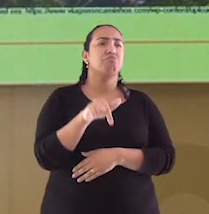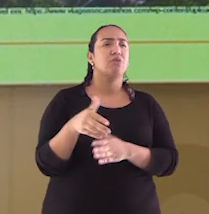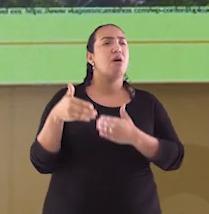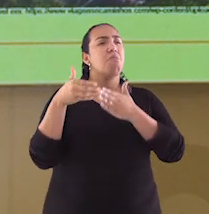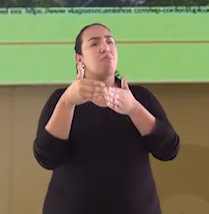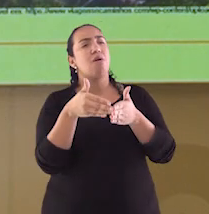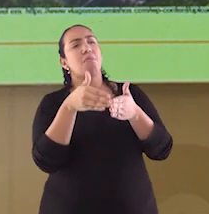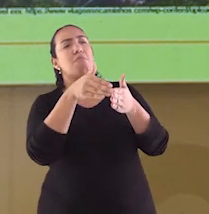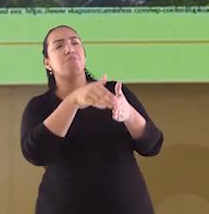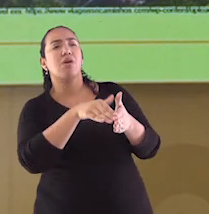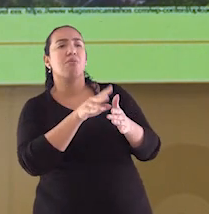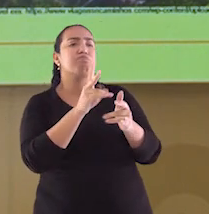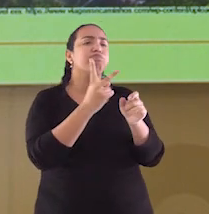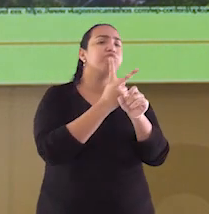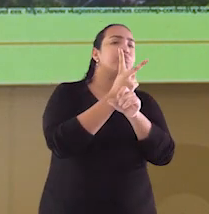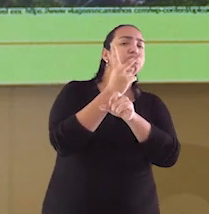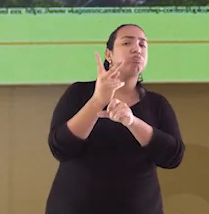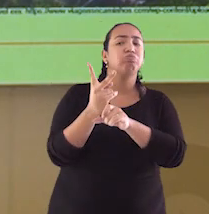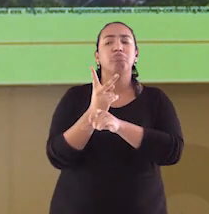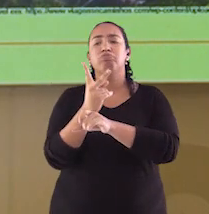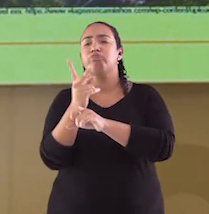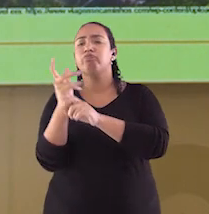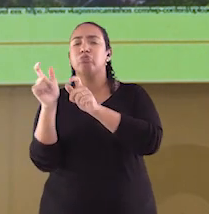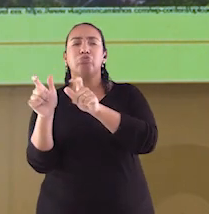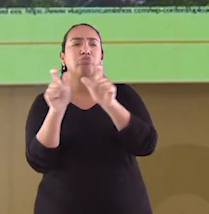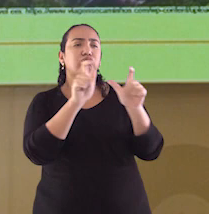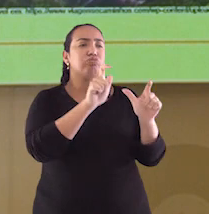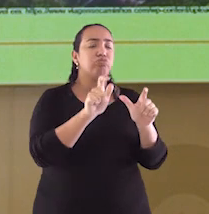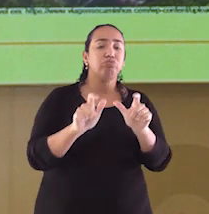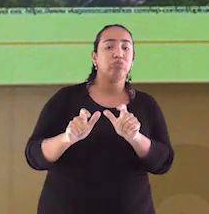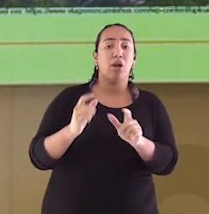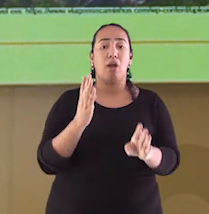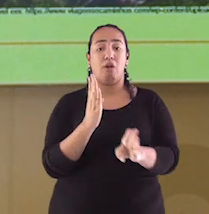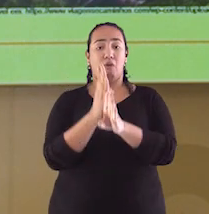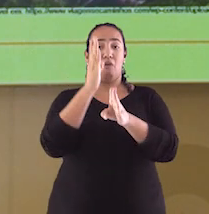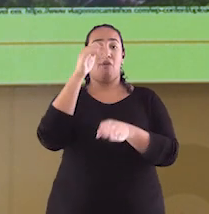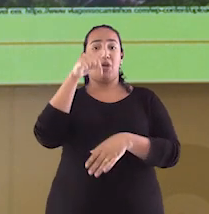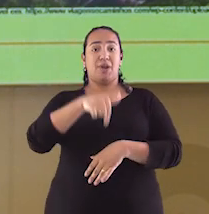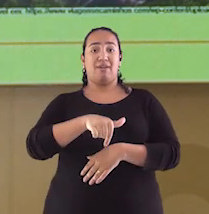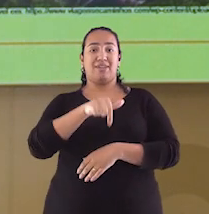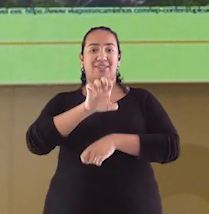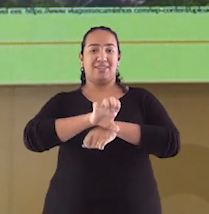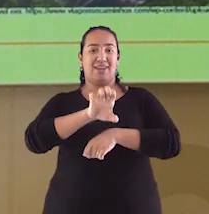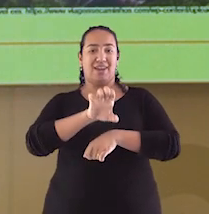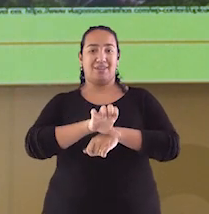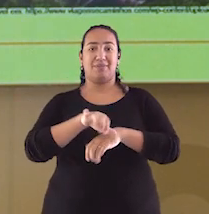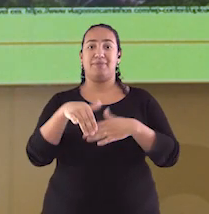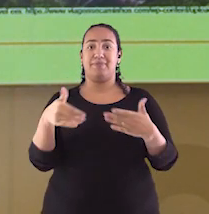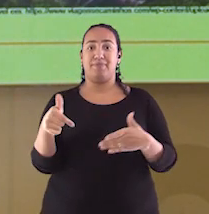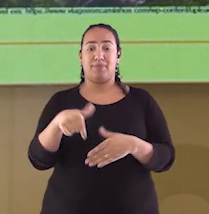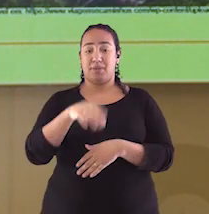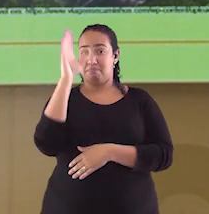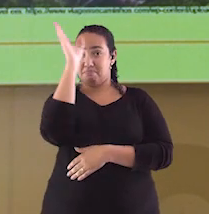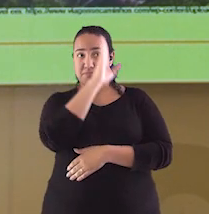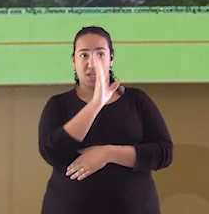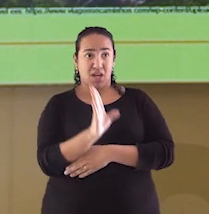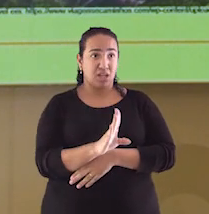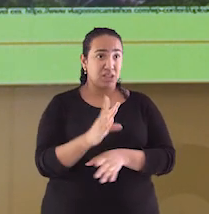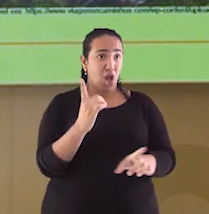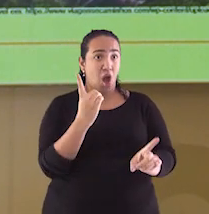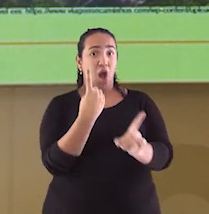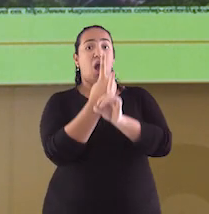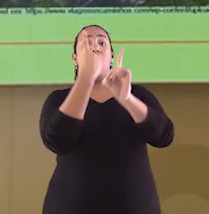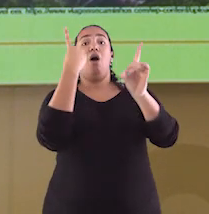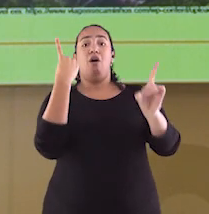território e chegaram até o nosso estado. O descobrimento do Brasil foi um grande marco histórico e